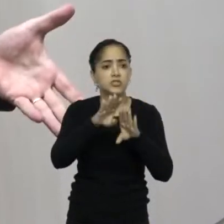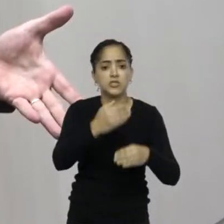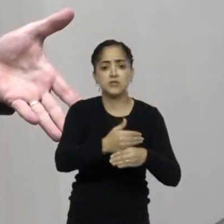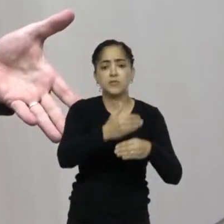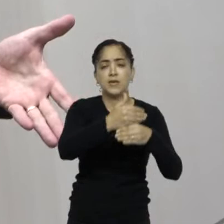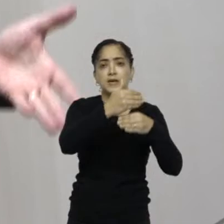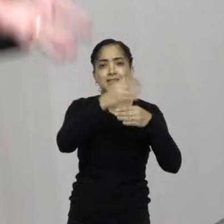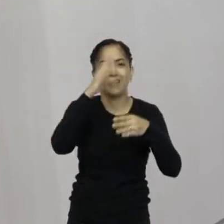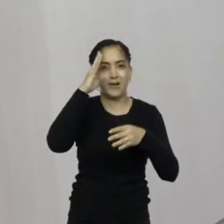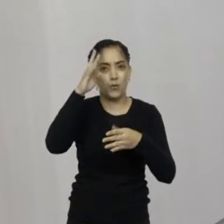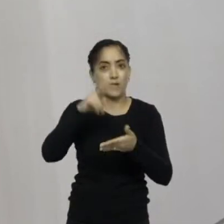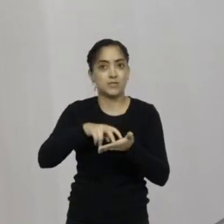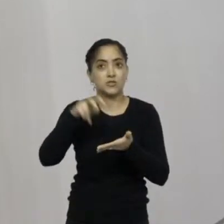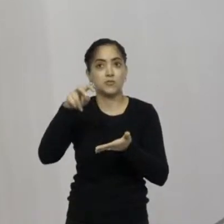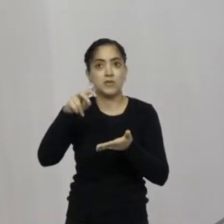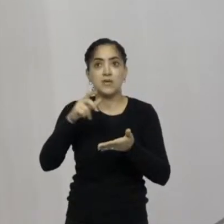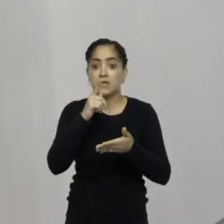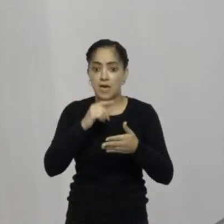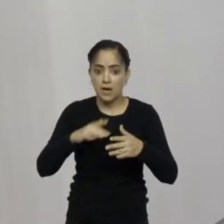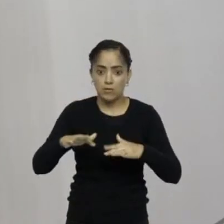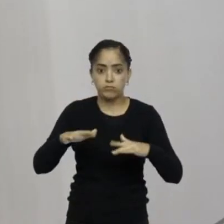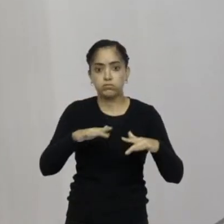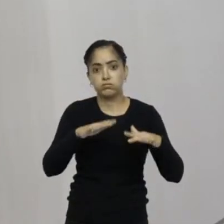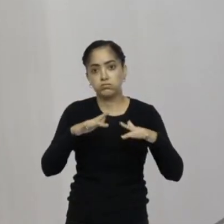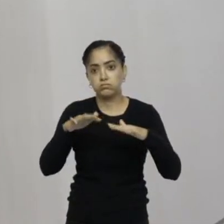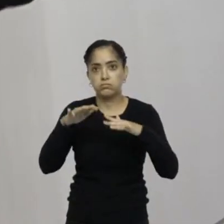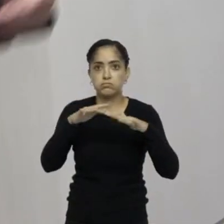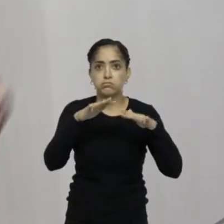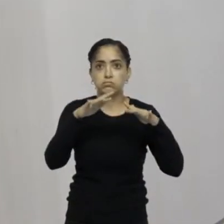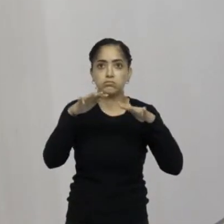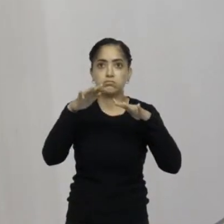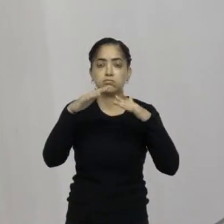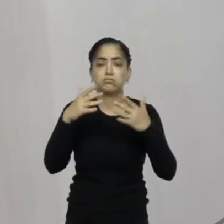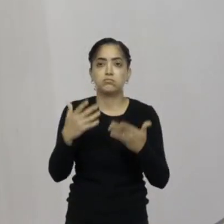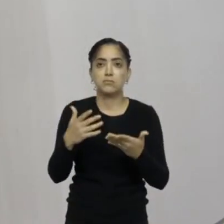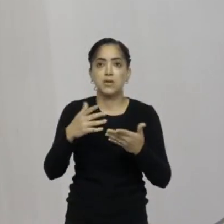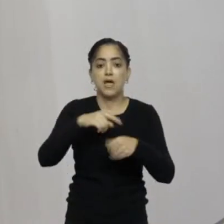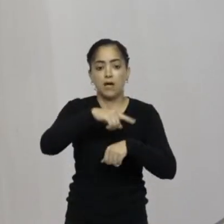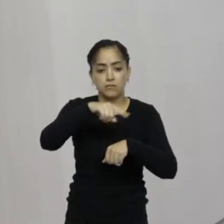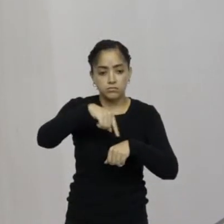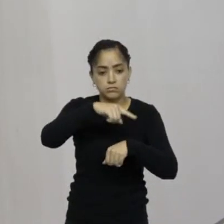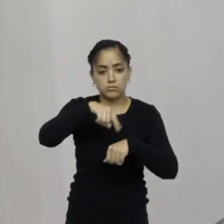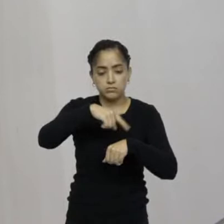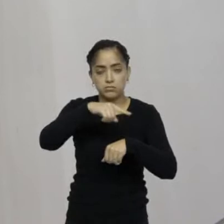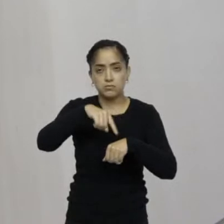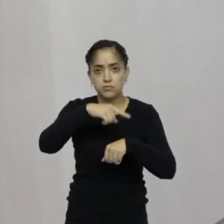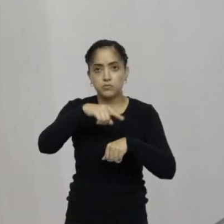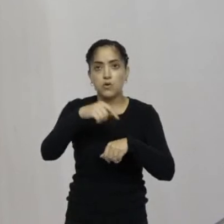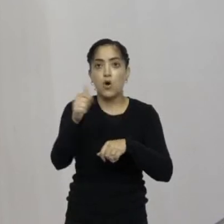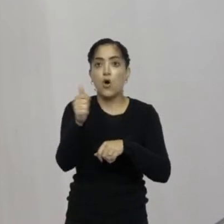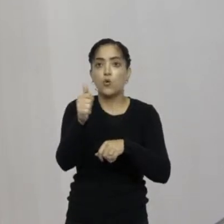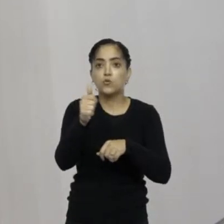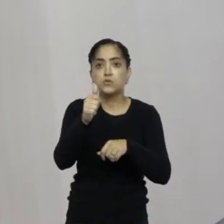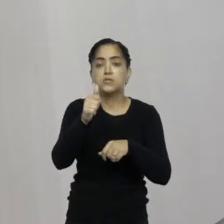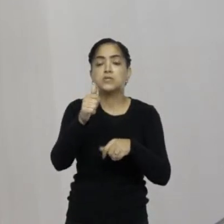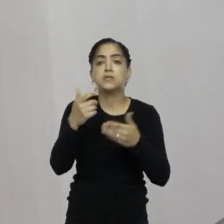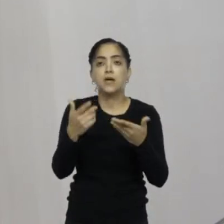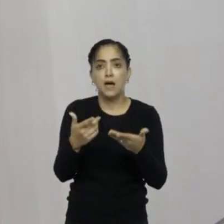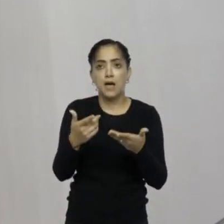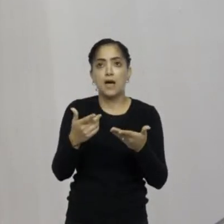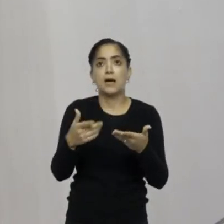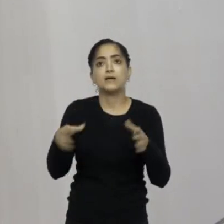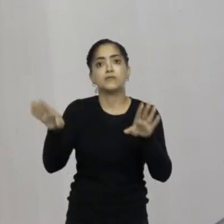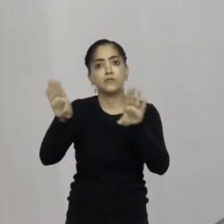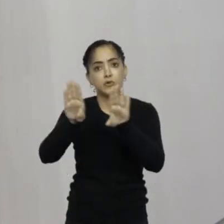manhã, e a água subindo. E 3 horas depois, 11 horas da manhã, então as barragens